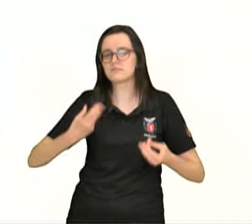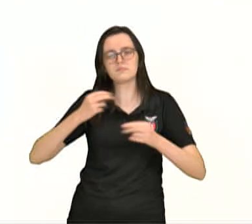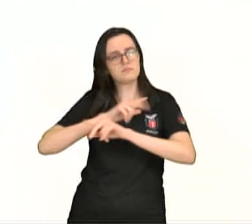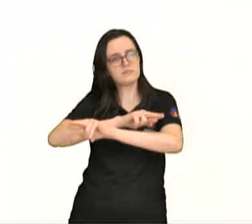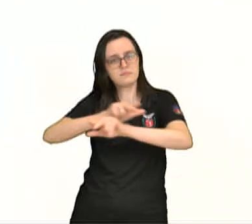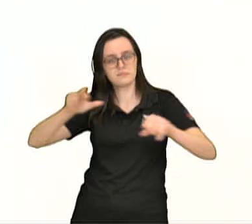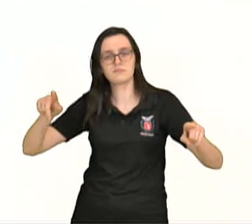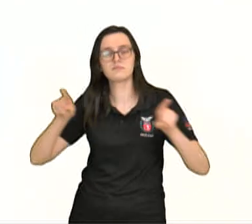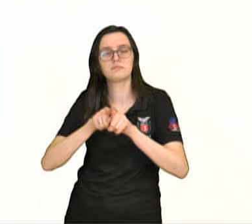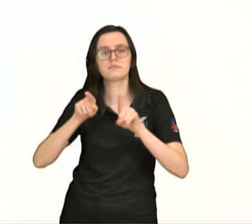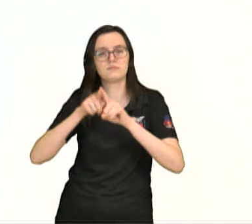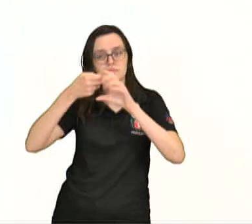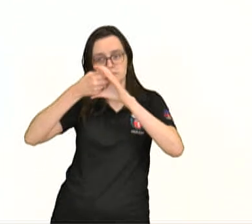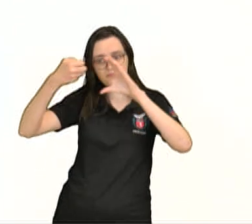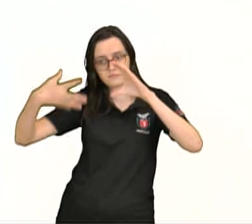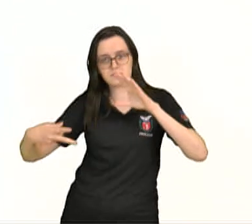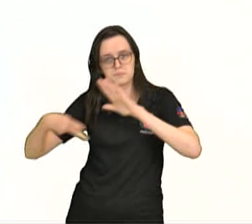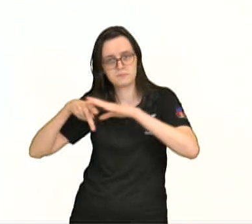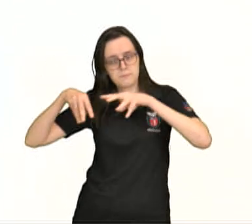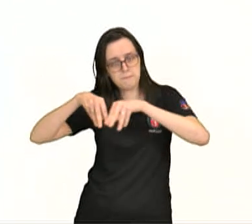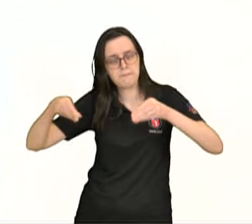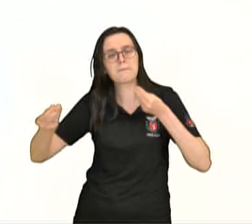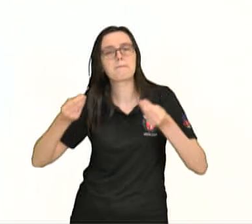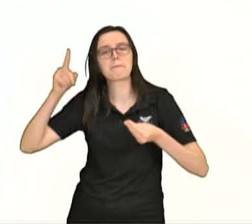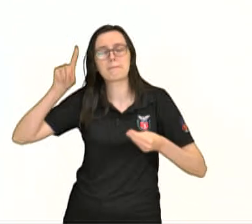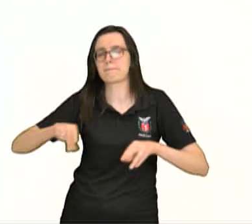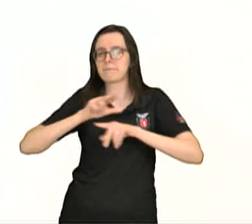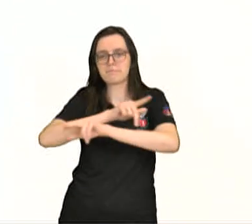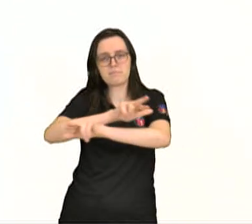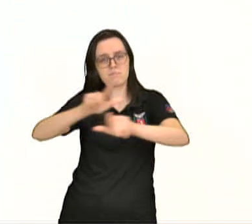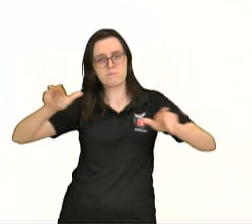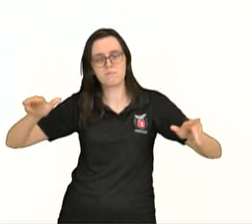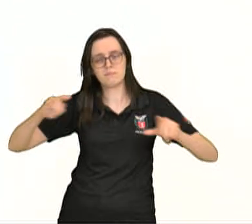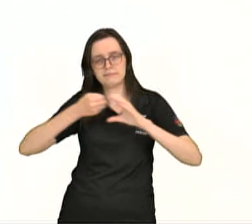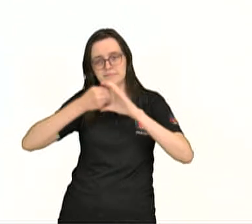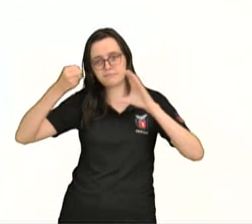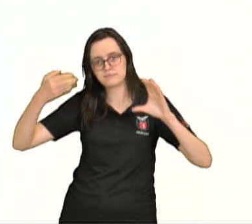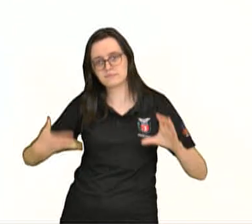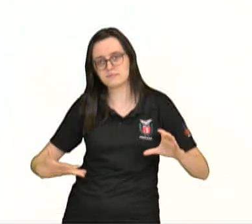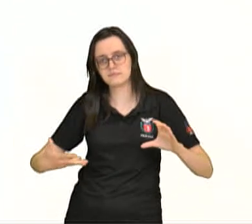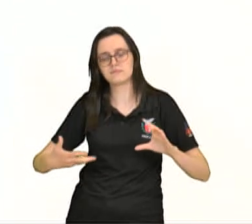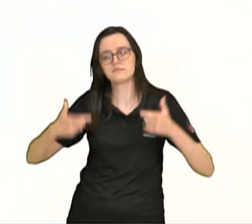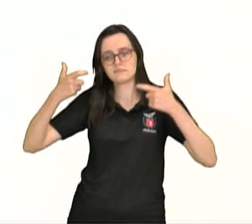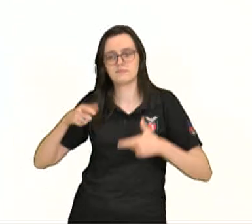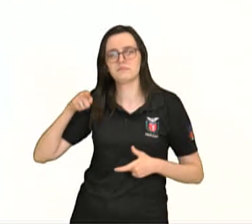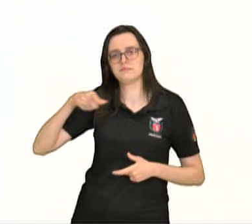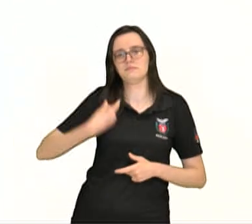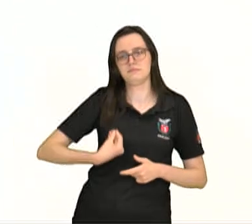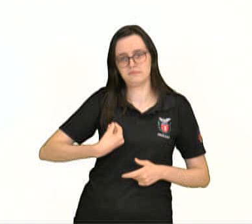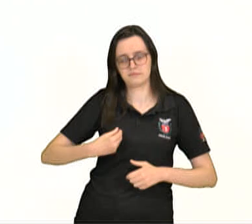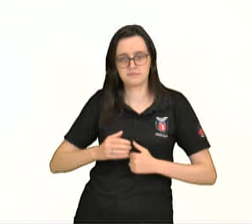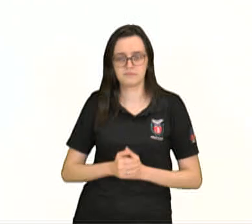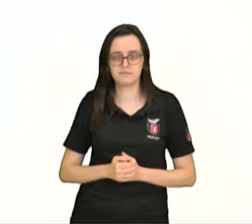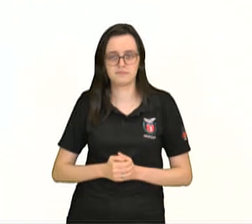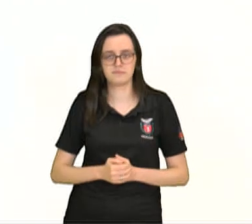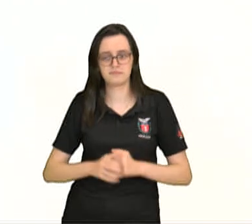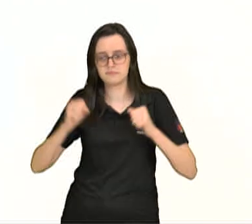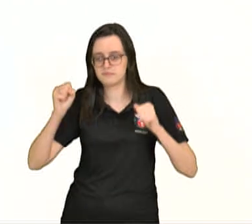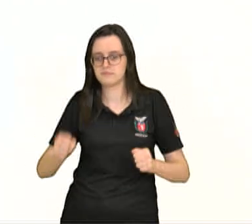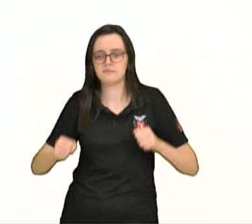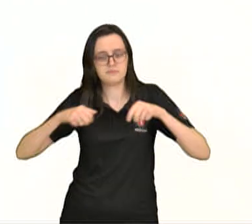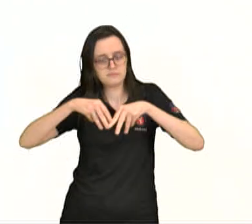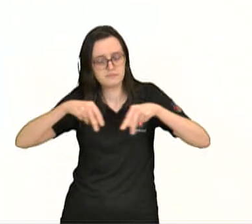variedade e as características do terreno, elas podem ser diversas características do terreno onde é praticado. Pode ser